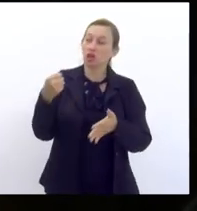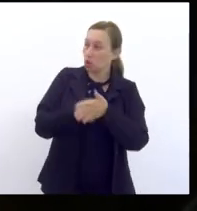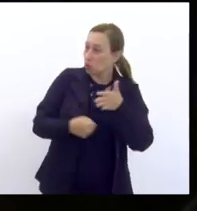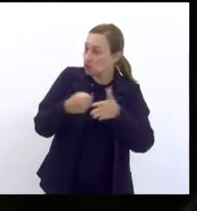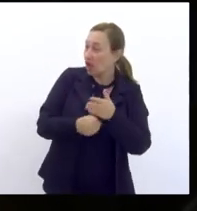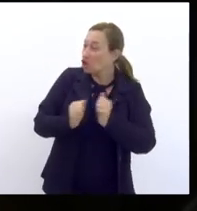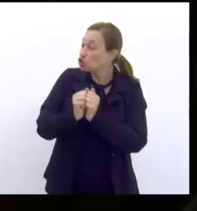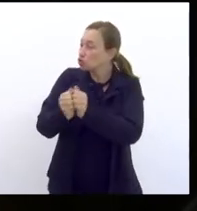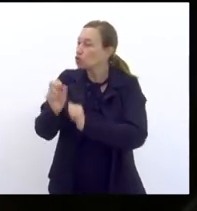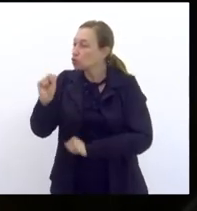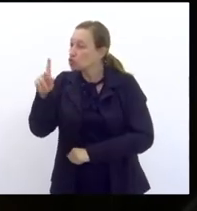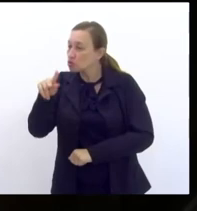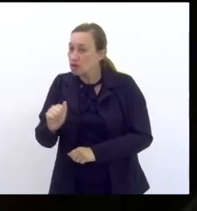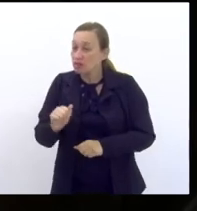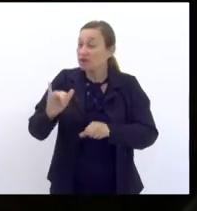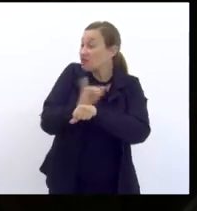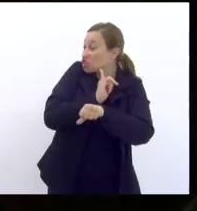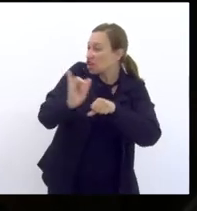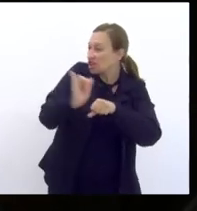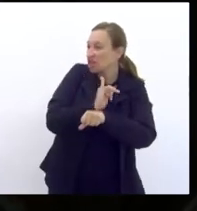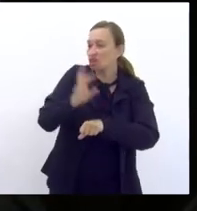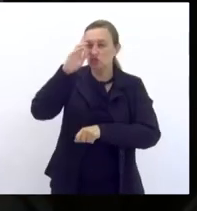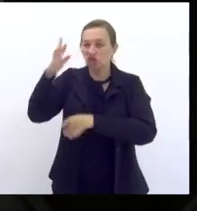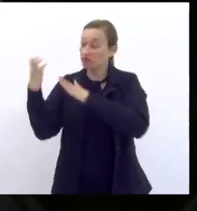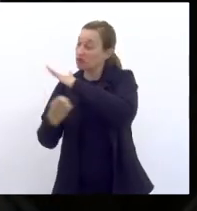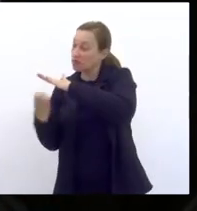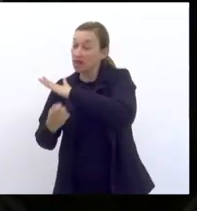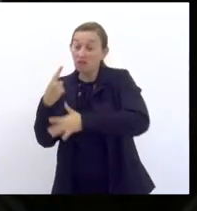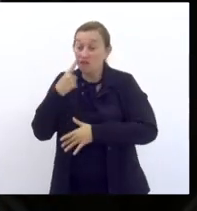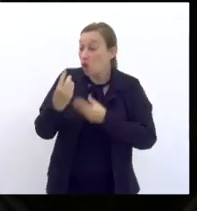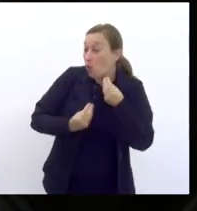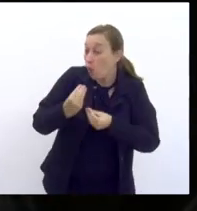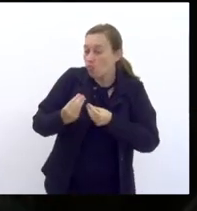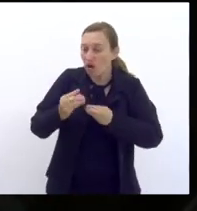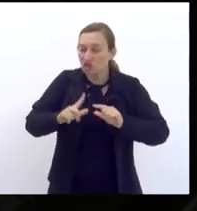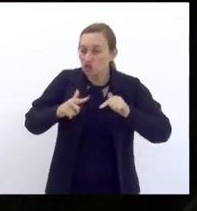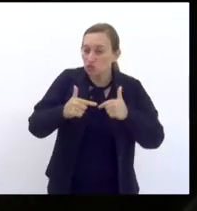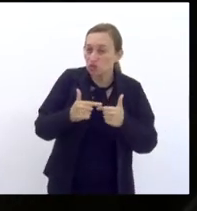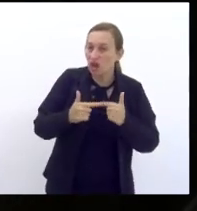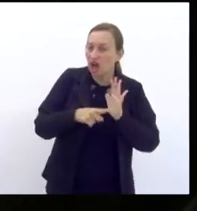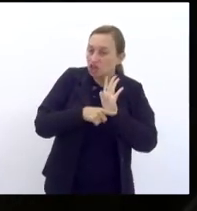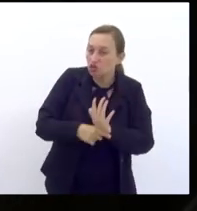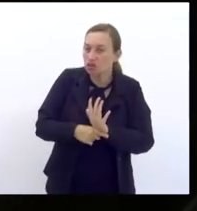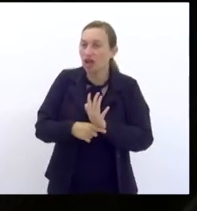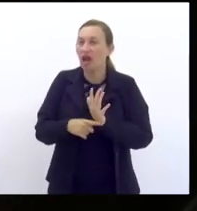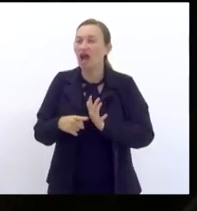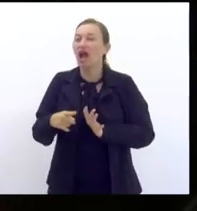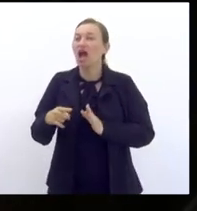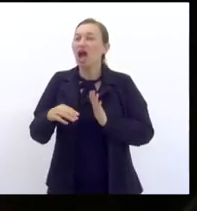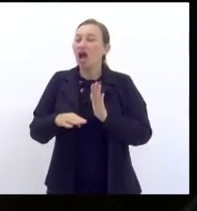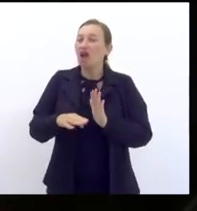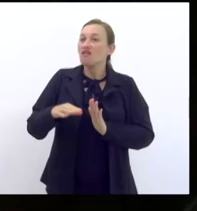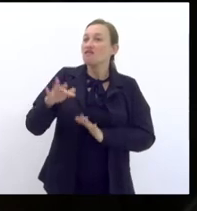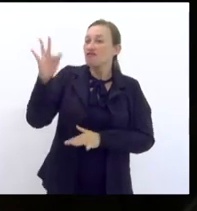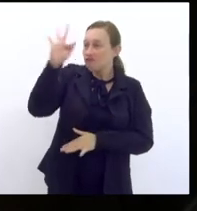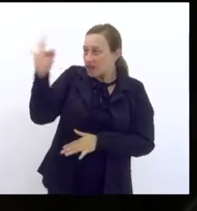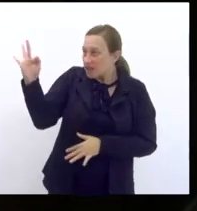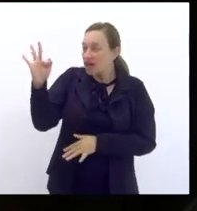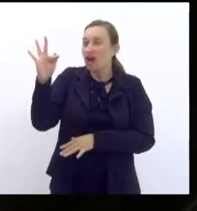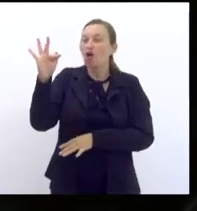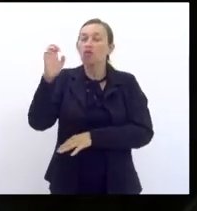tem que ver que meios pode ser um empresário que pode chegar tem que gerar uma situação a nível Federal é nível Estadual que